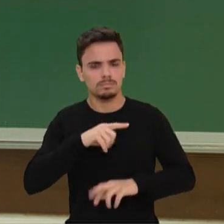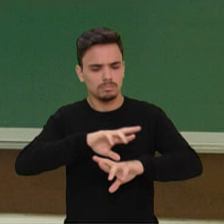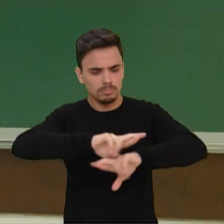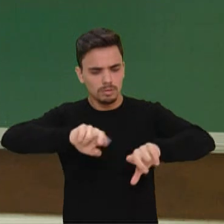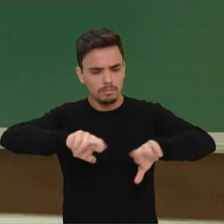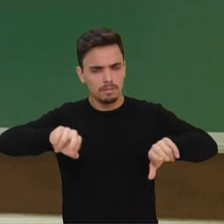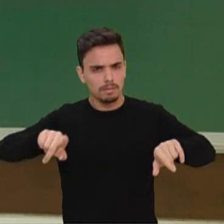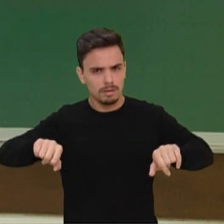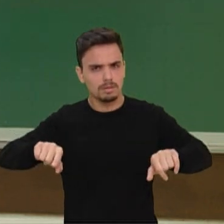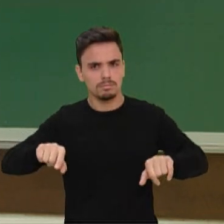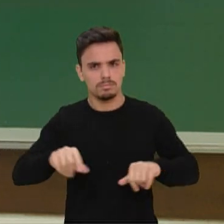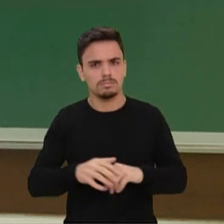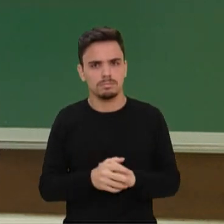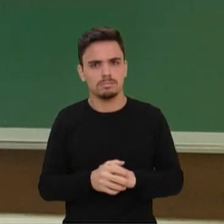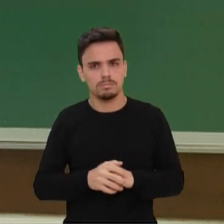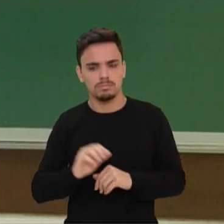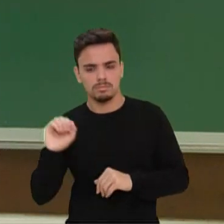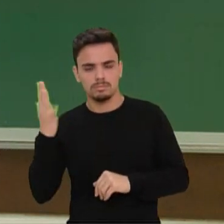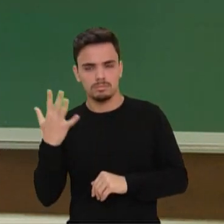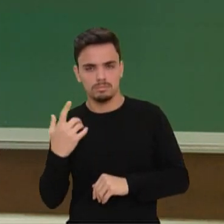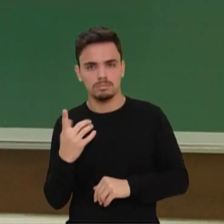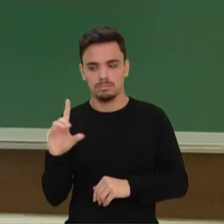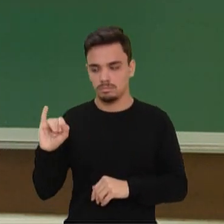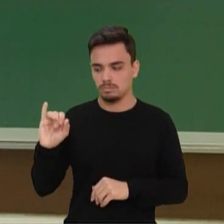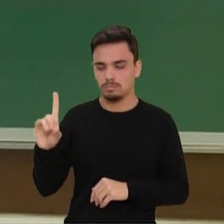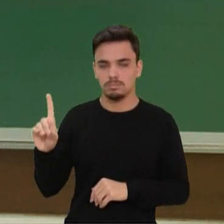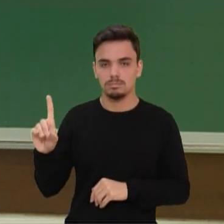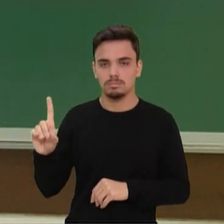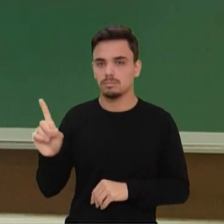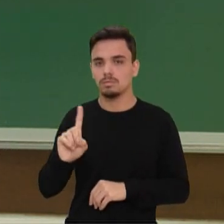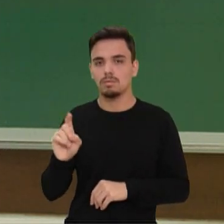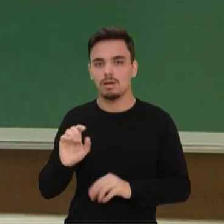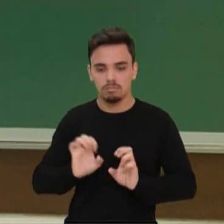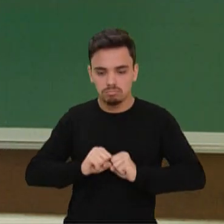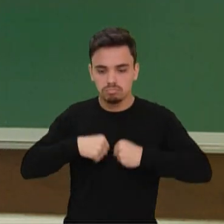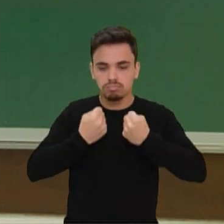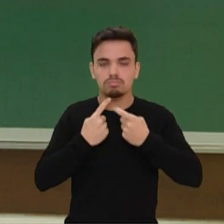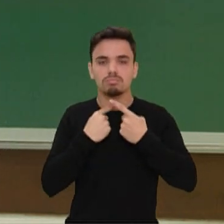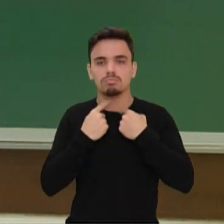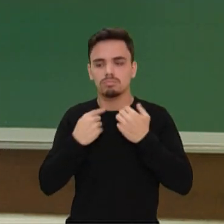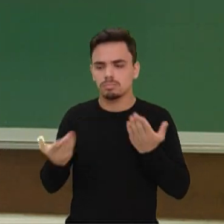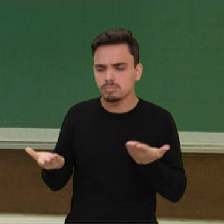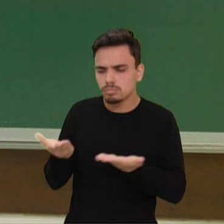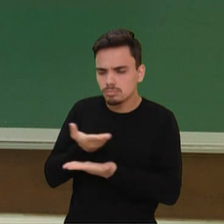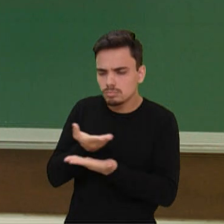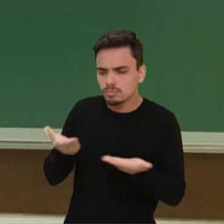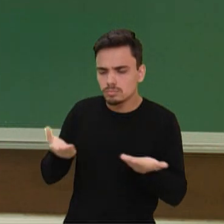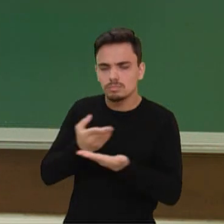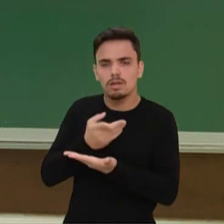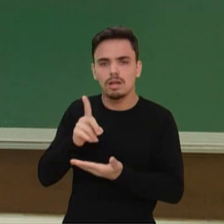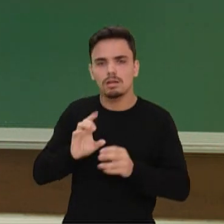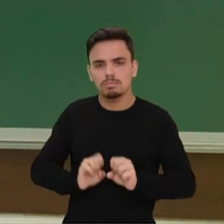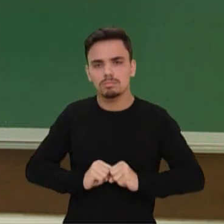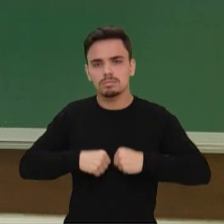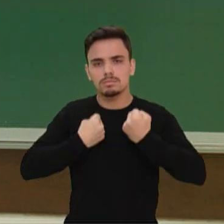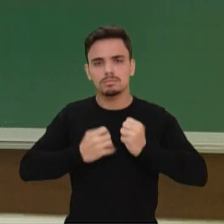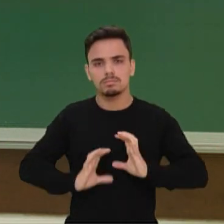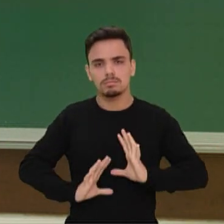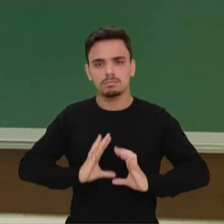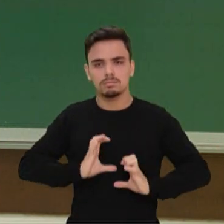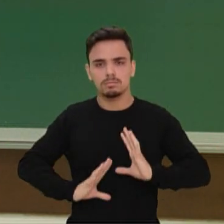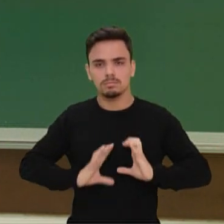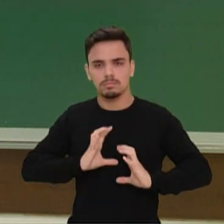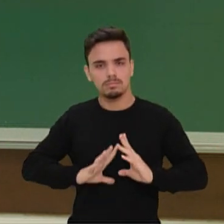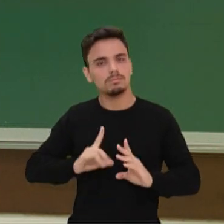impulsos atuando lá no nosso id, e não são impulsos harmoniosos, são impulsos que estão em conflito entre